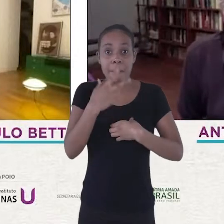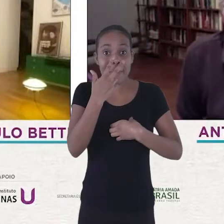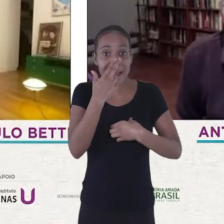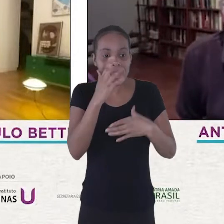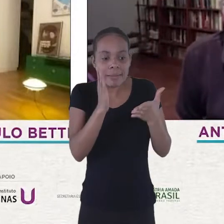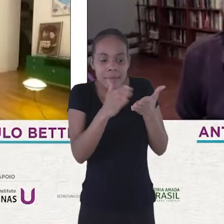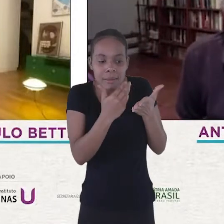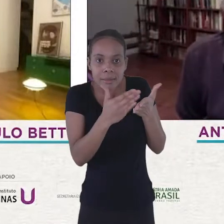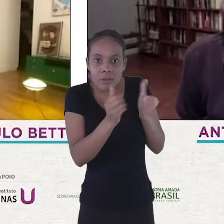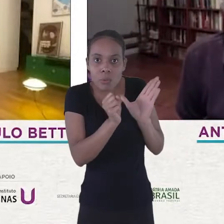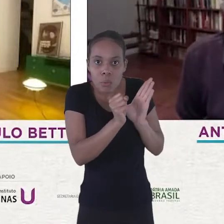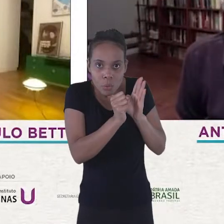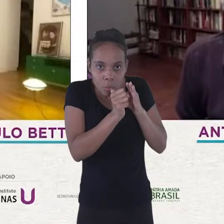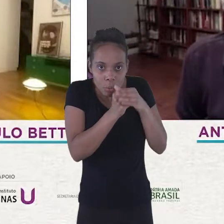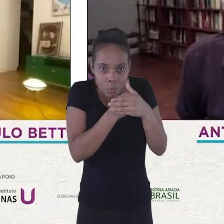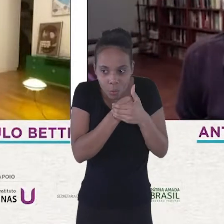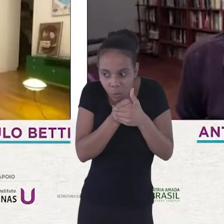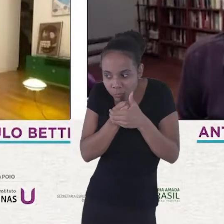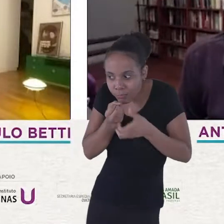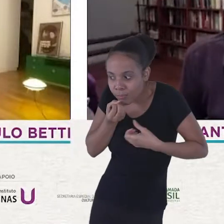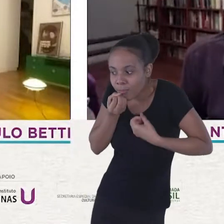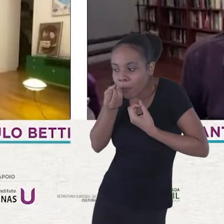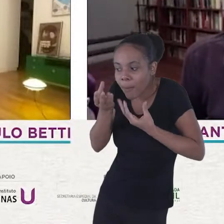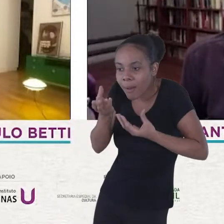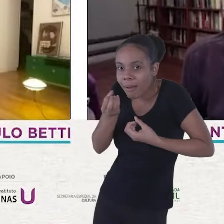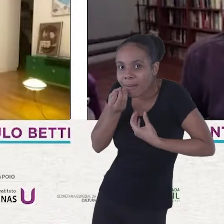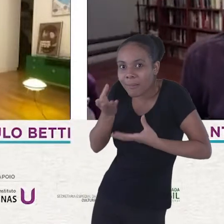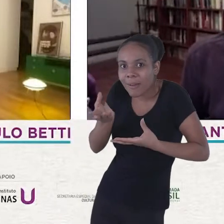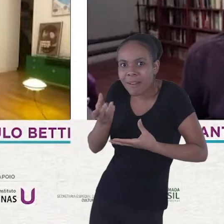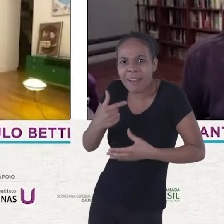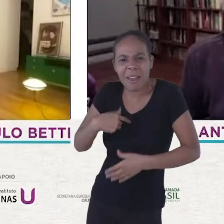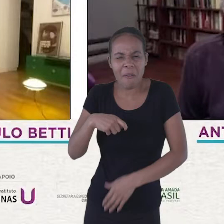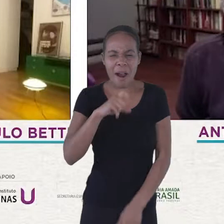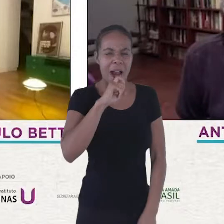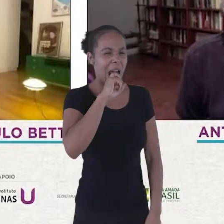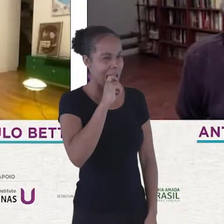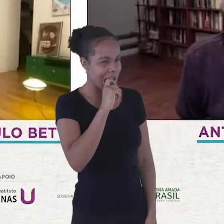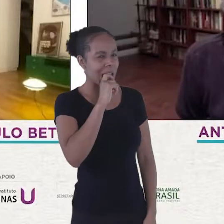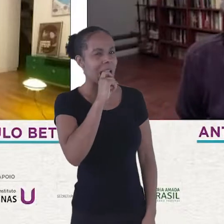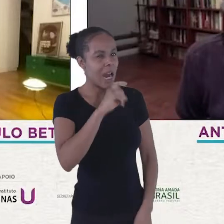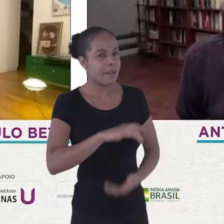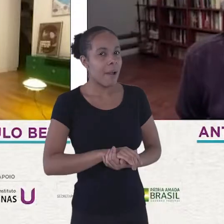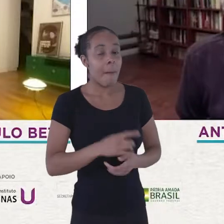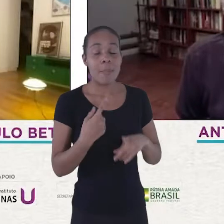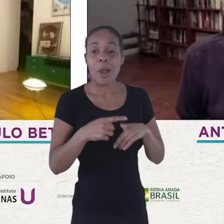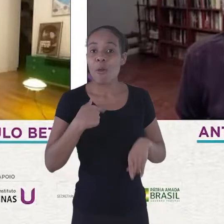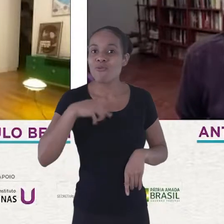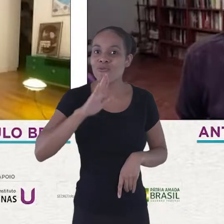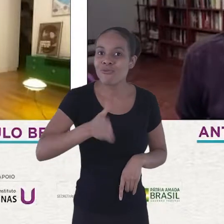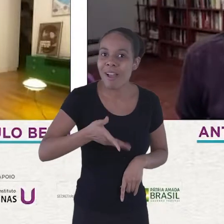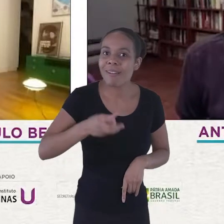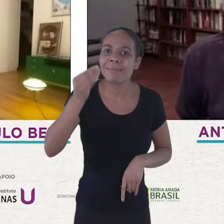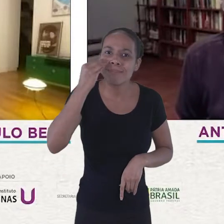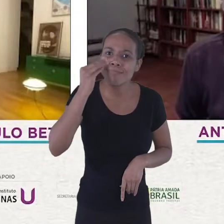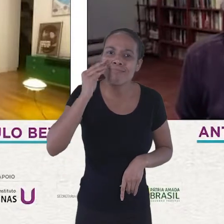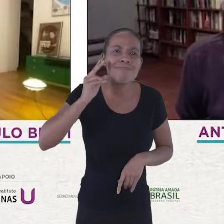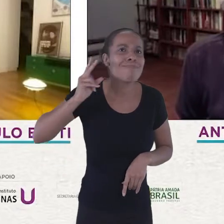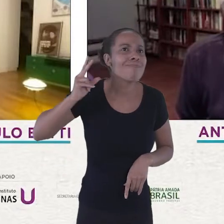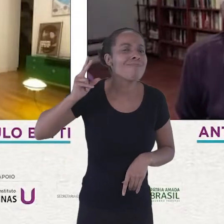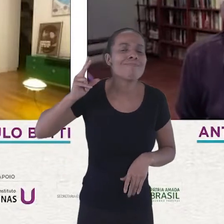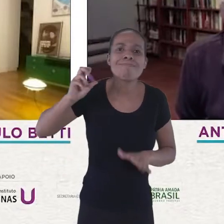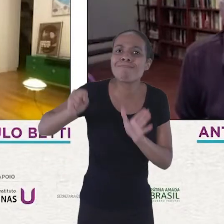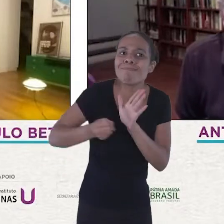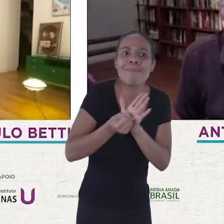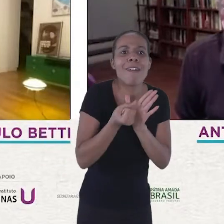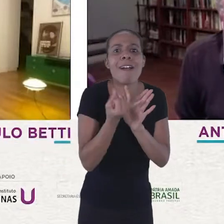né? E eu fico assim, eu tenho muita inveja de quem escreve um livro. Eu já tentei várias vezes e tudo que eu escrevo, ou